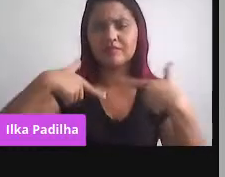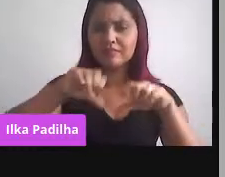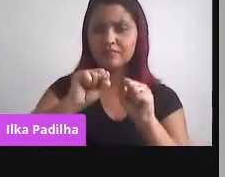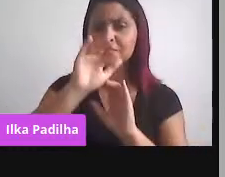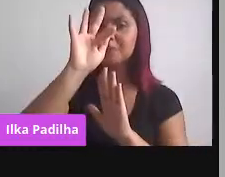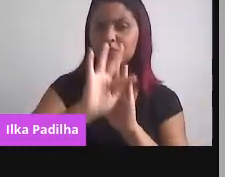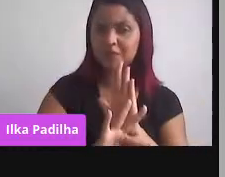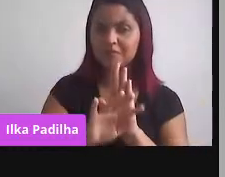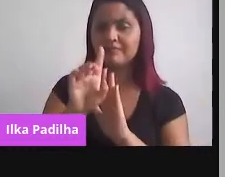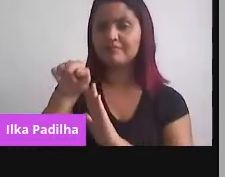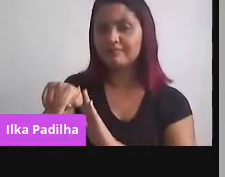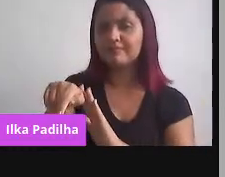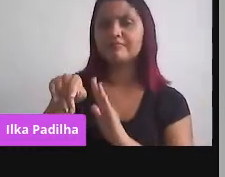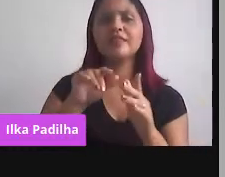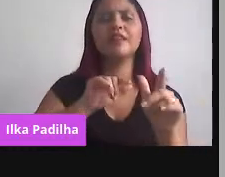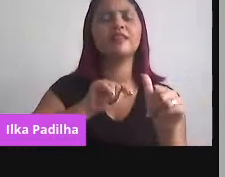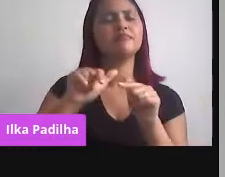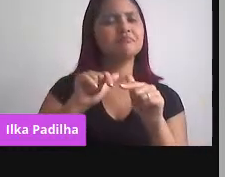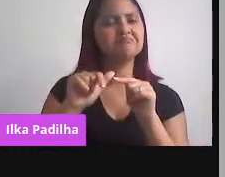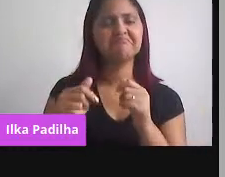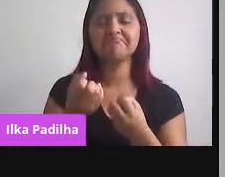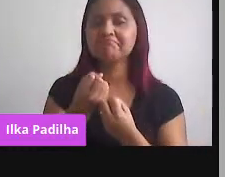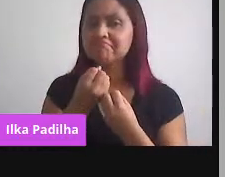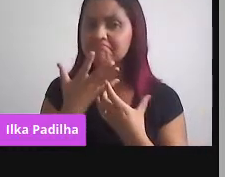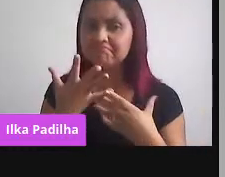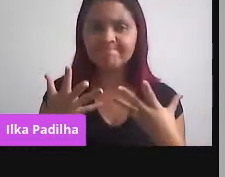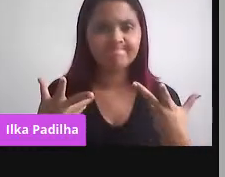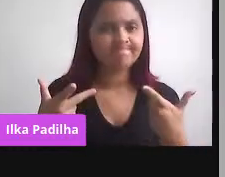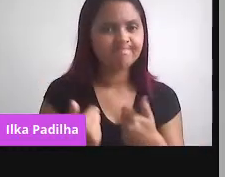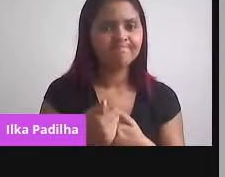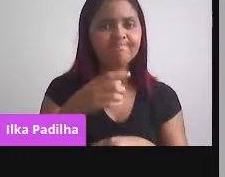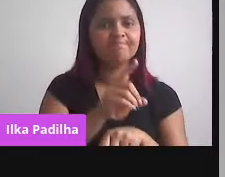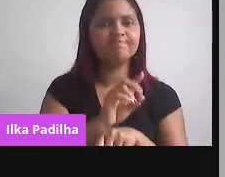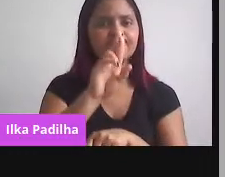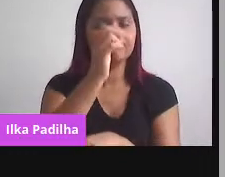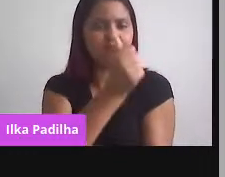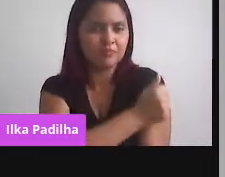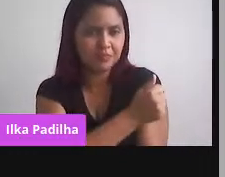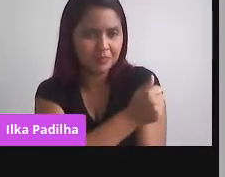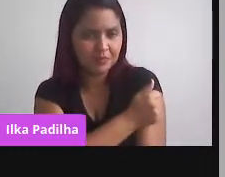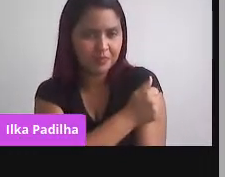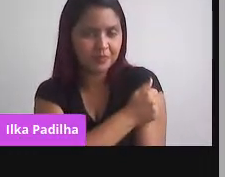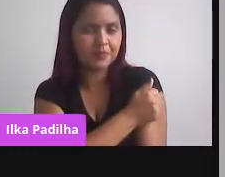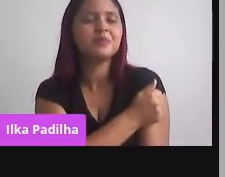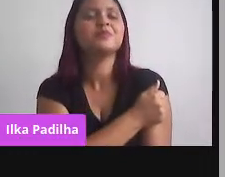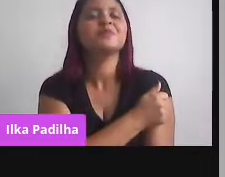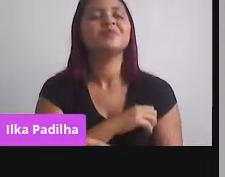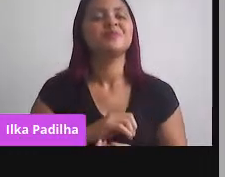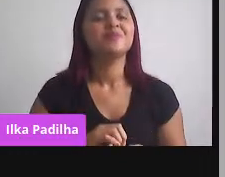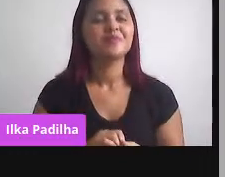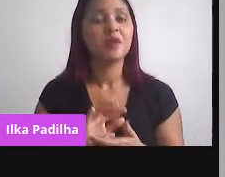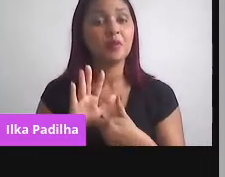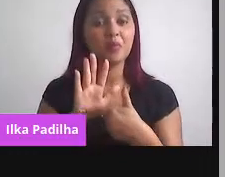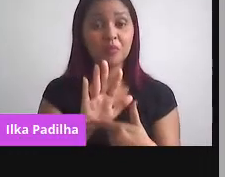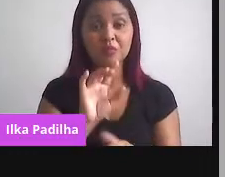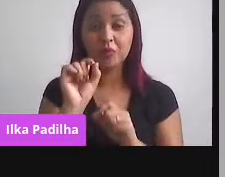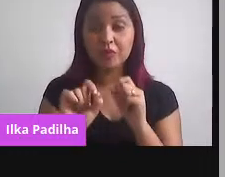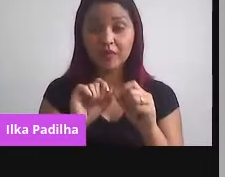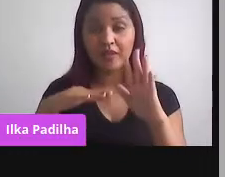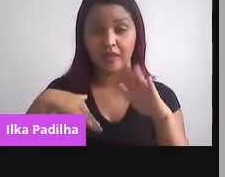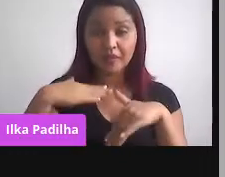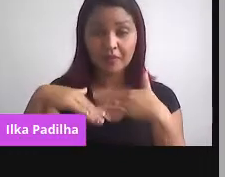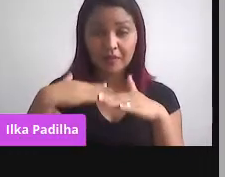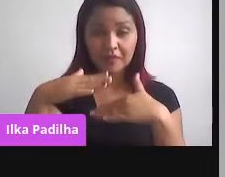Então, esse foi um trabalho também muito bom e que a doutoranda trabalhou com sequências descritivas, mostrando a geração